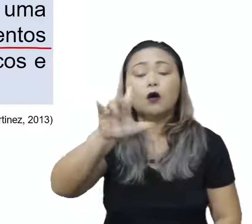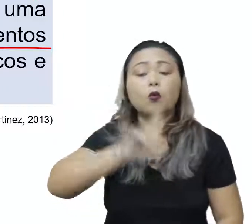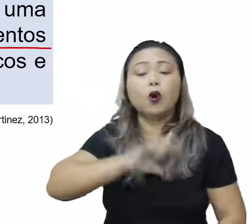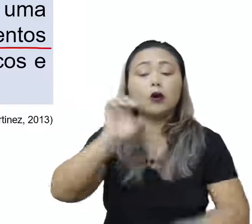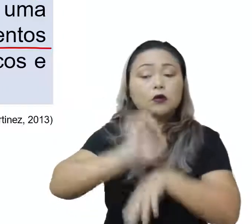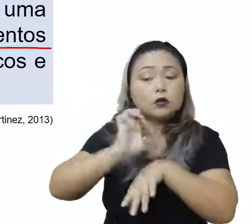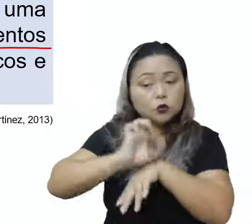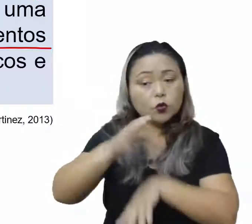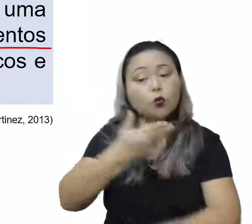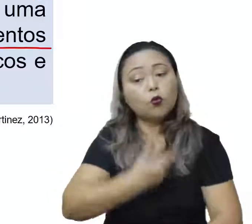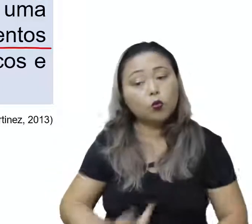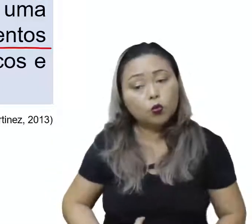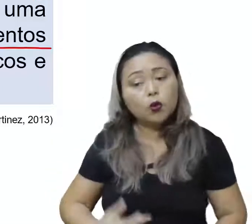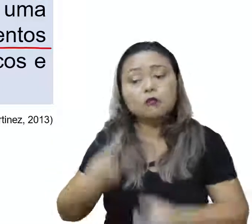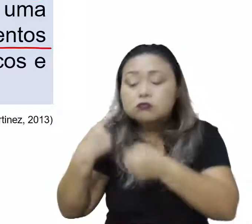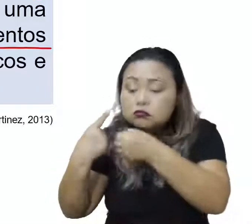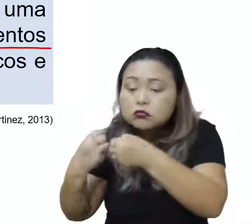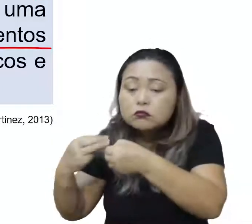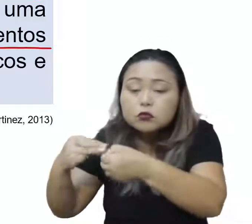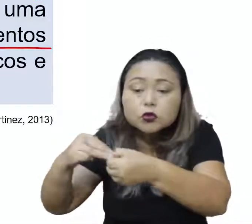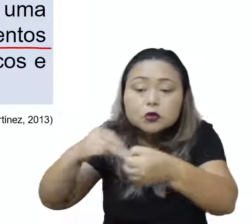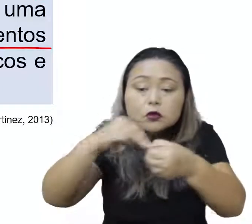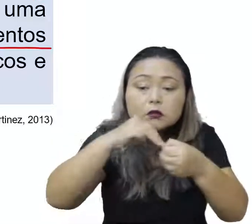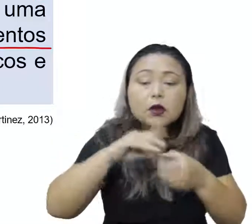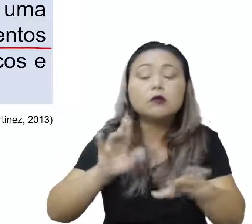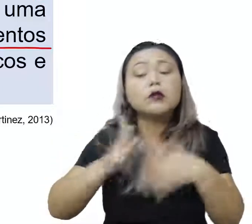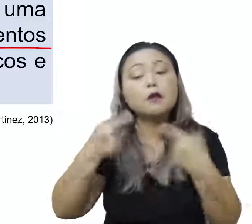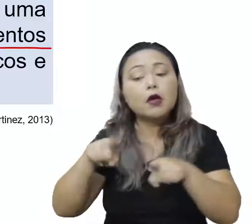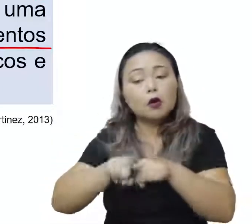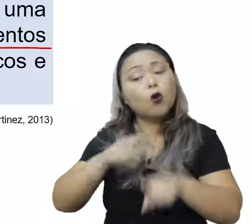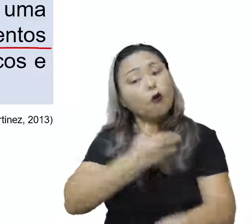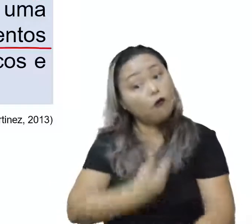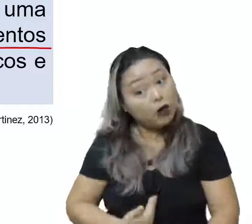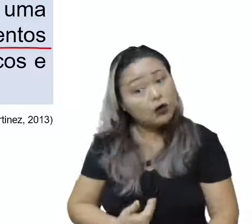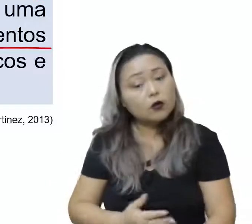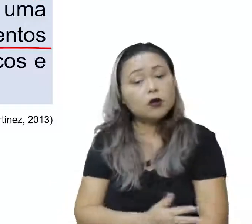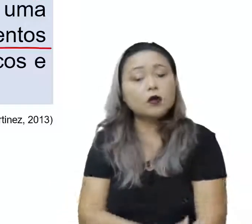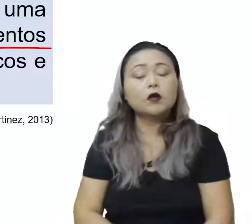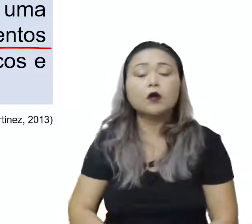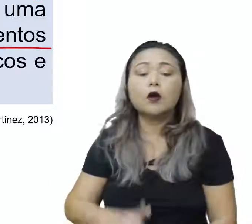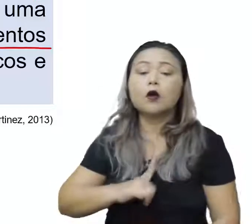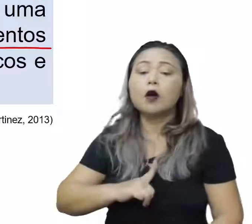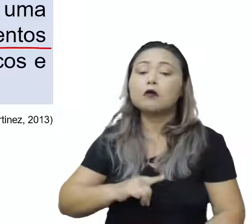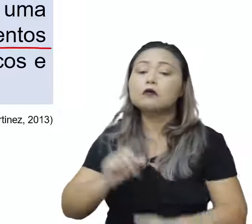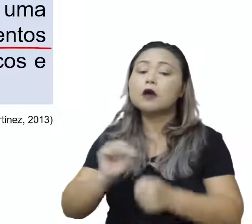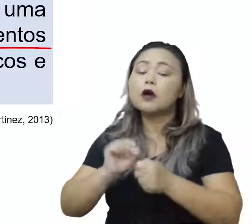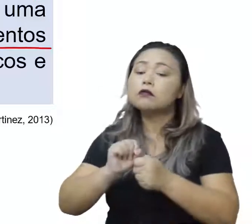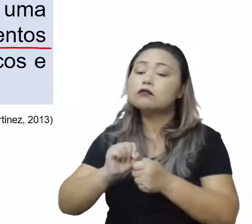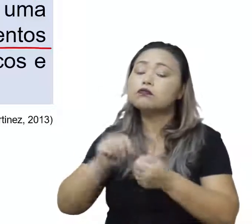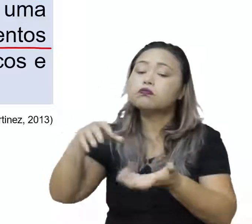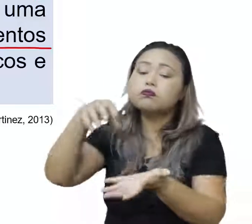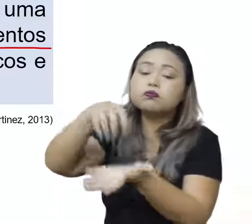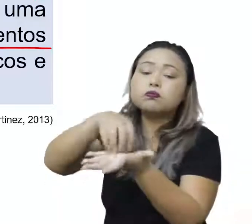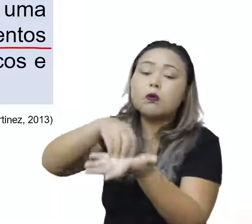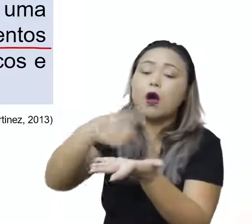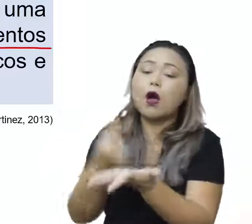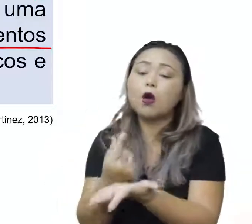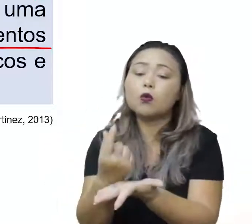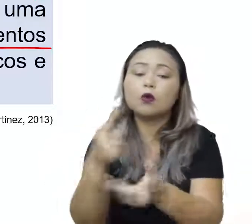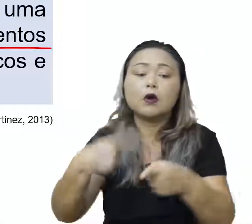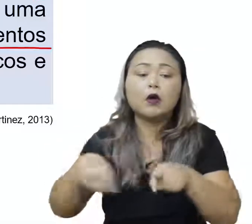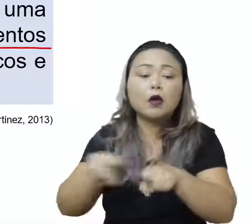estadual e os municipais. Ok? Agentes econômicos e sociedade civil